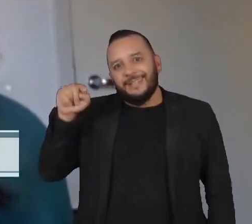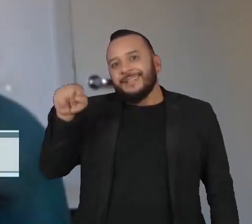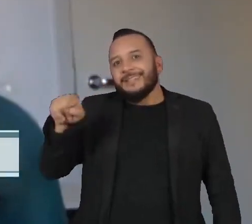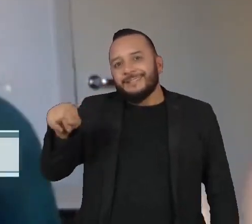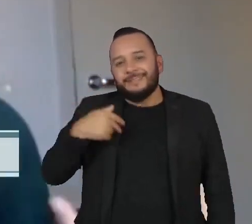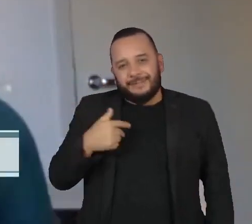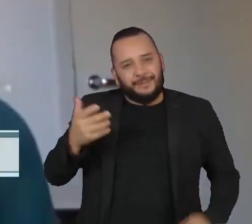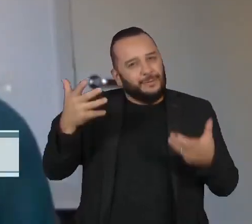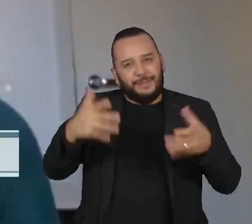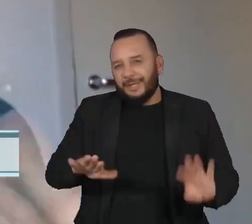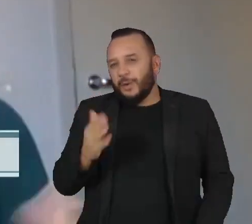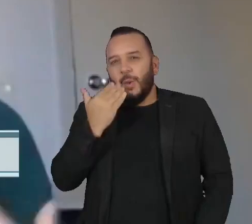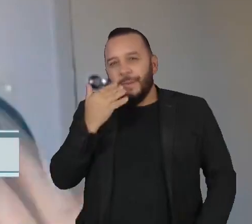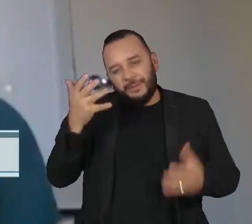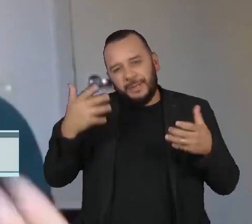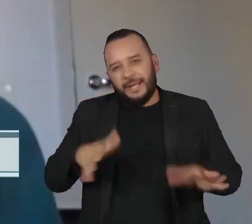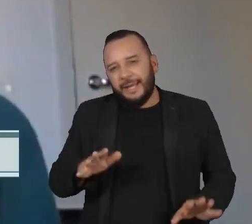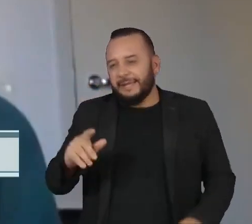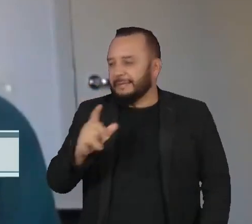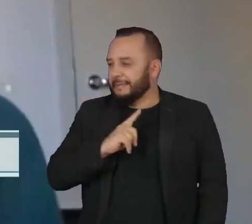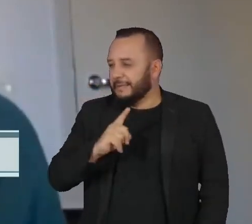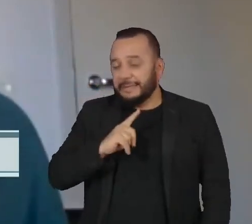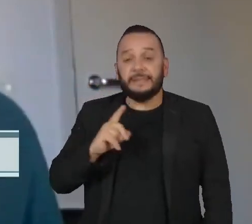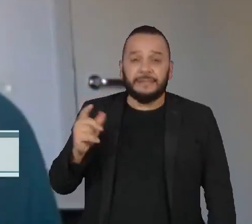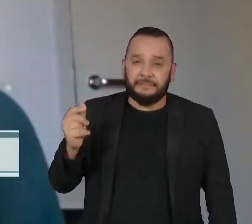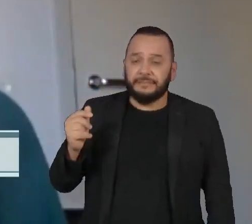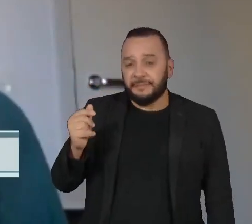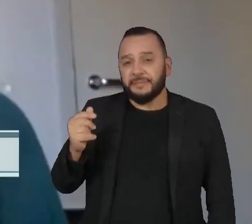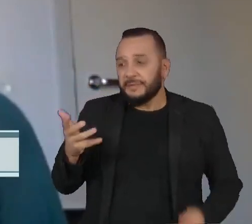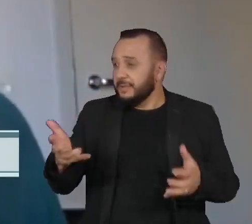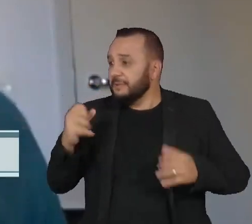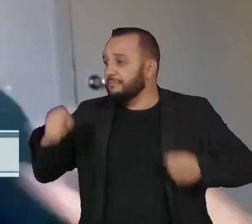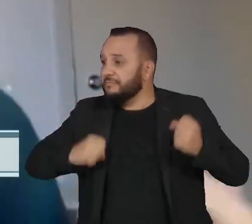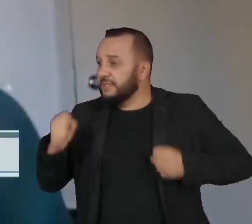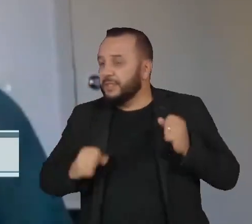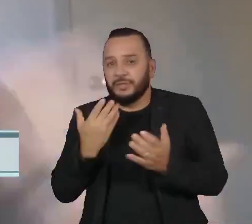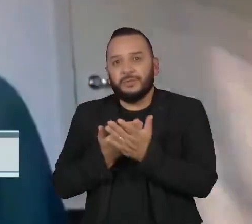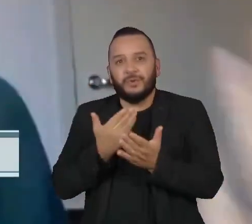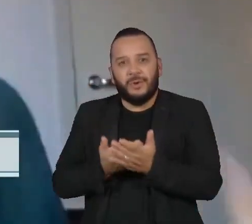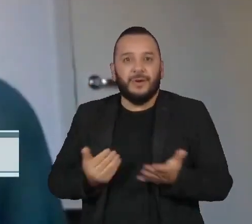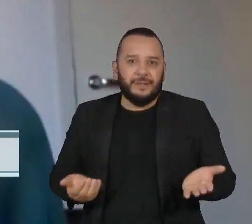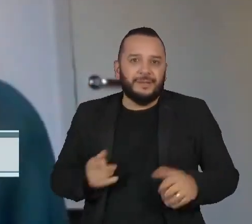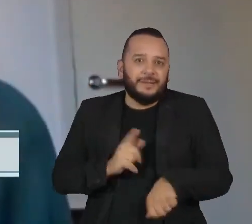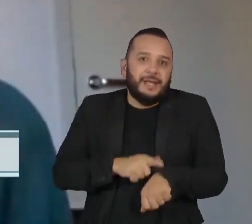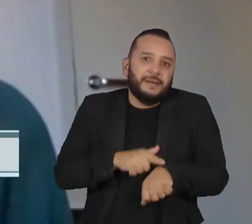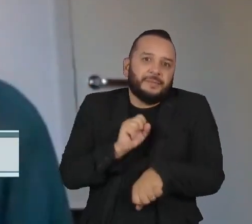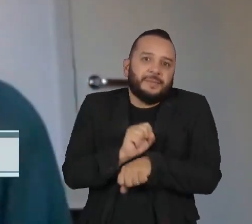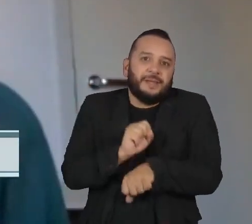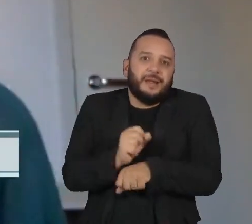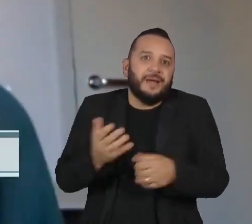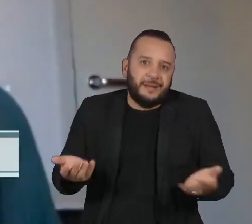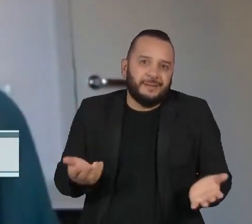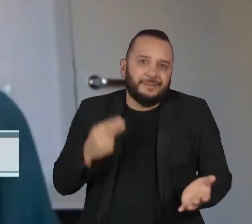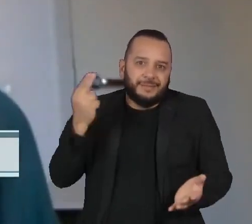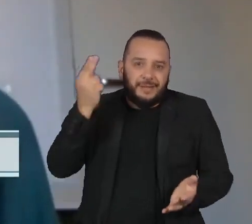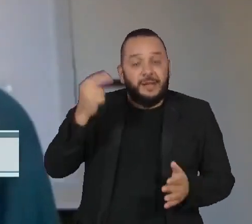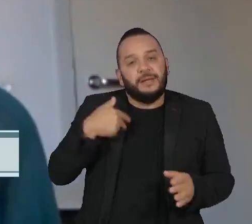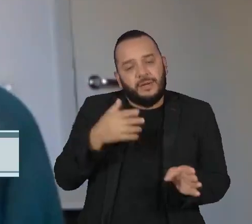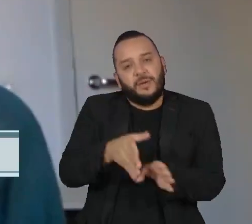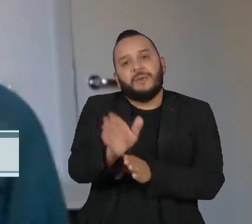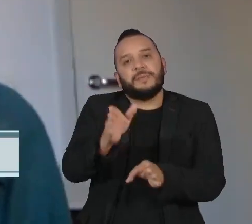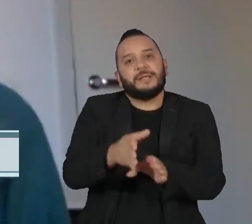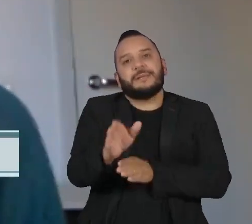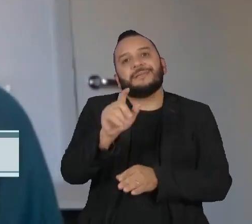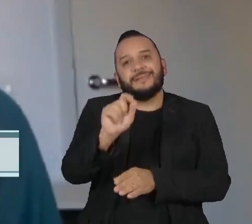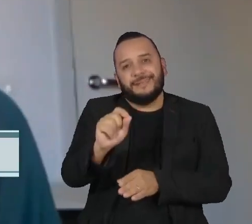apetite logo que acorda e tem aquela rotina corrida para ir logo pra escola que não tem tempo para esperar esse apetite aparecer a minha recomendação